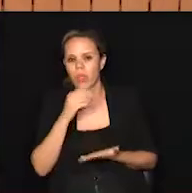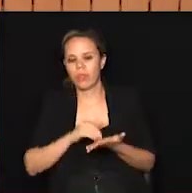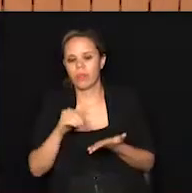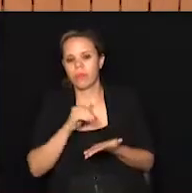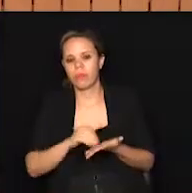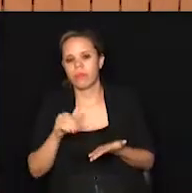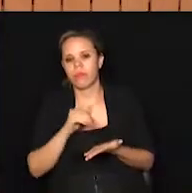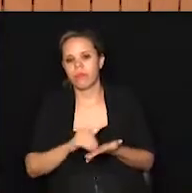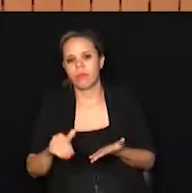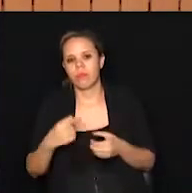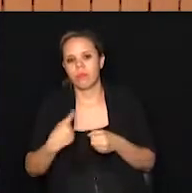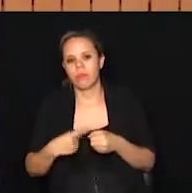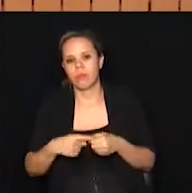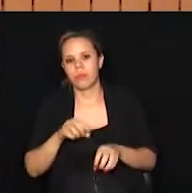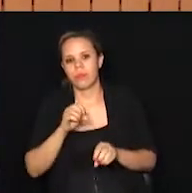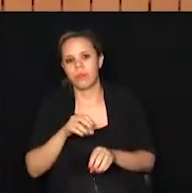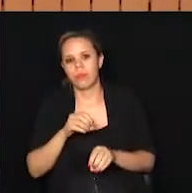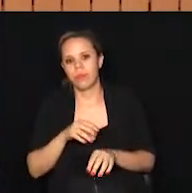Começar?